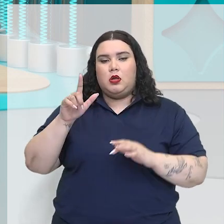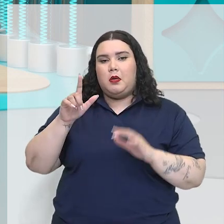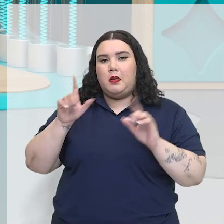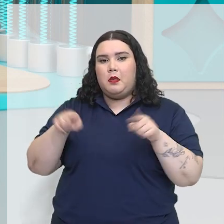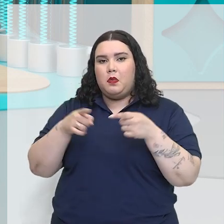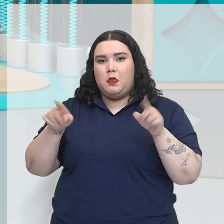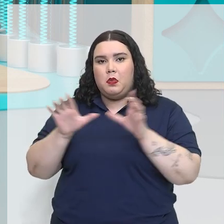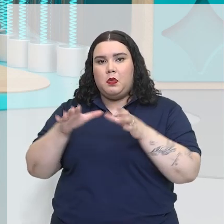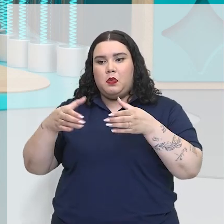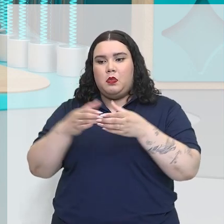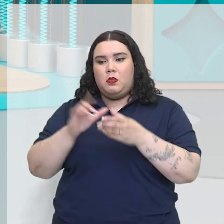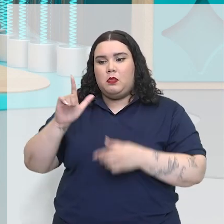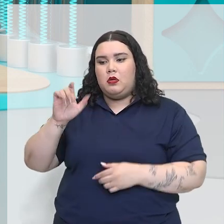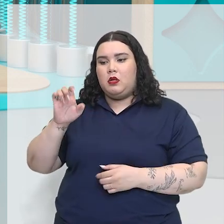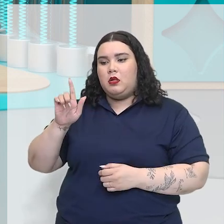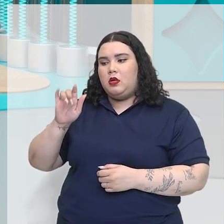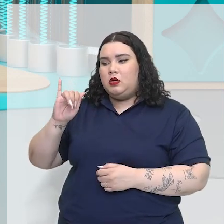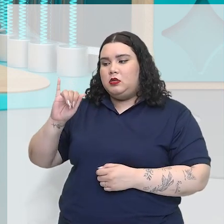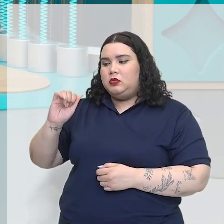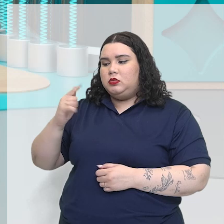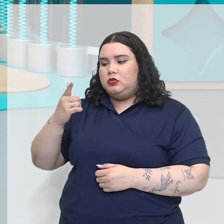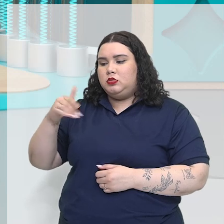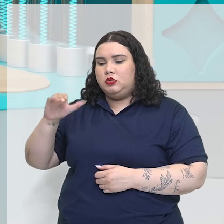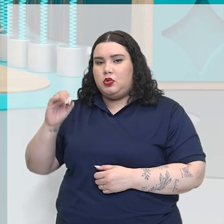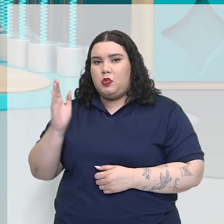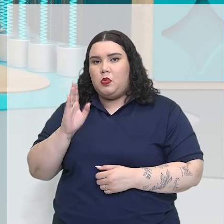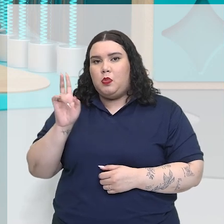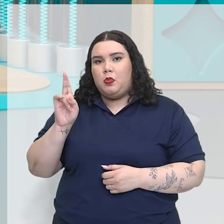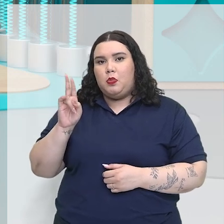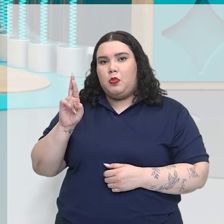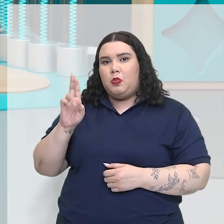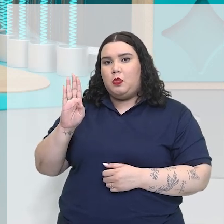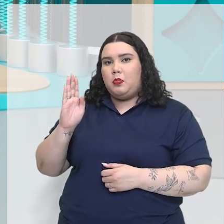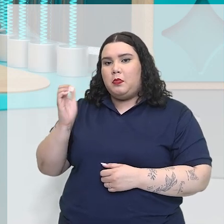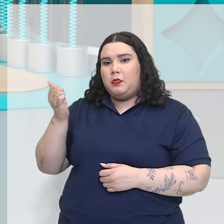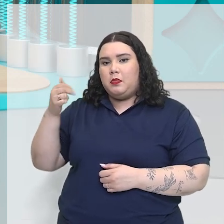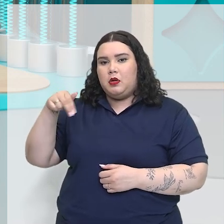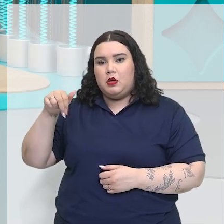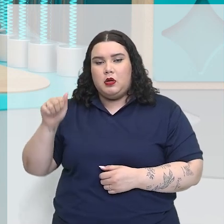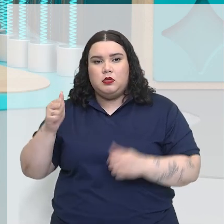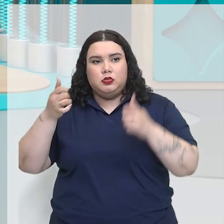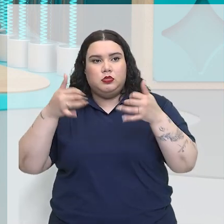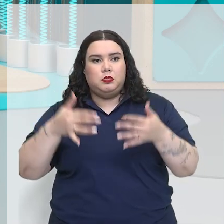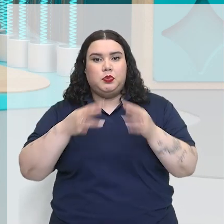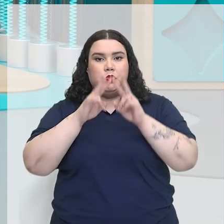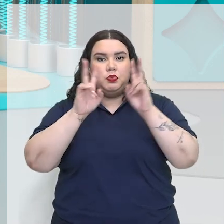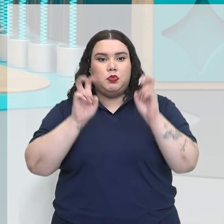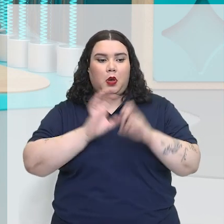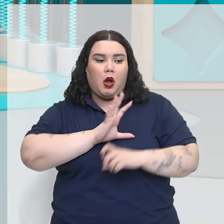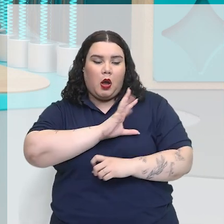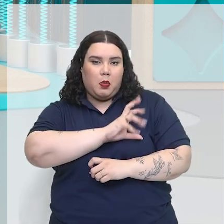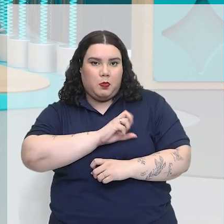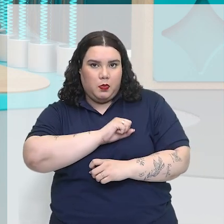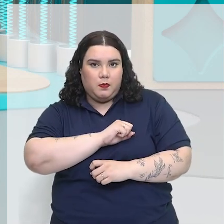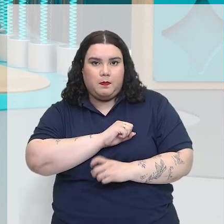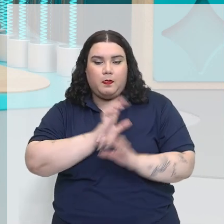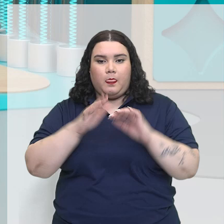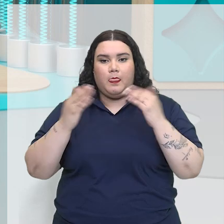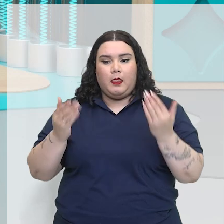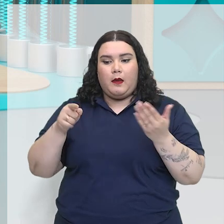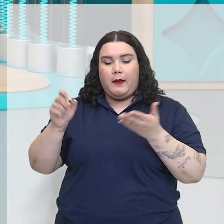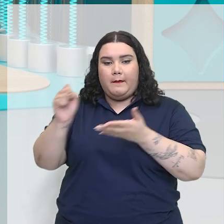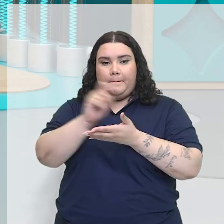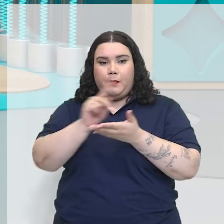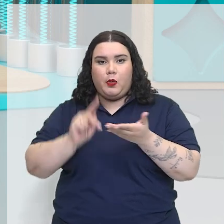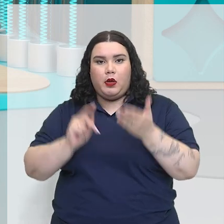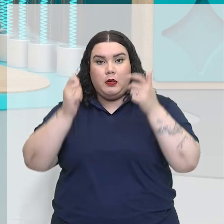Urbana, que trata aí a questão do amor, né? E aí, como se trata de um poema